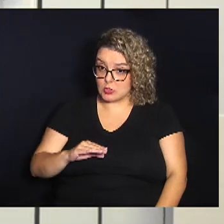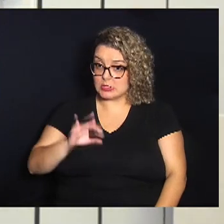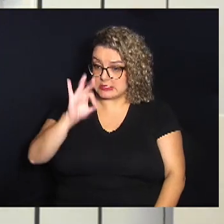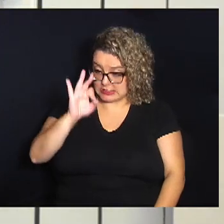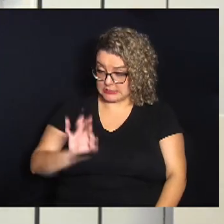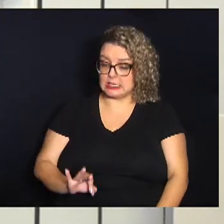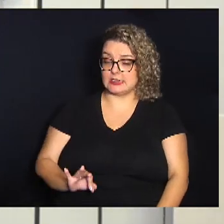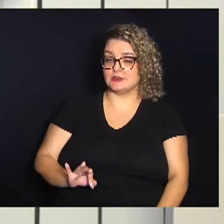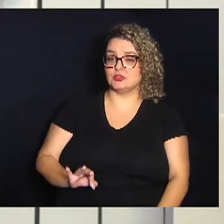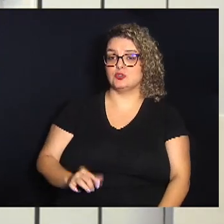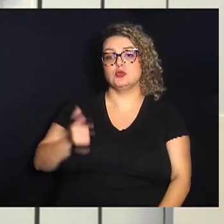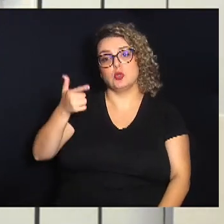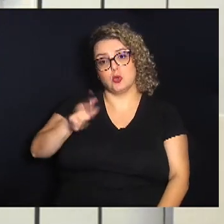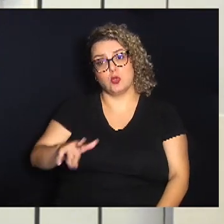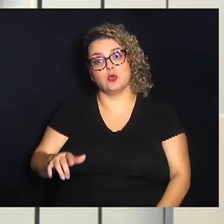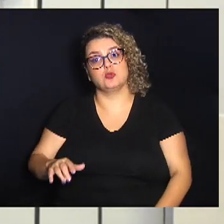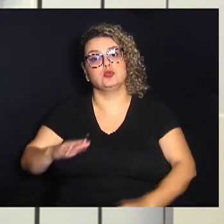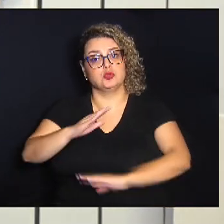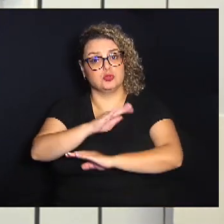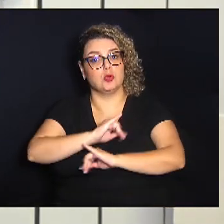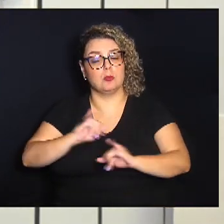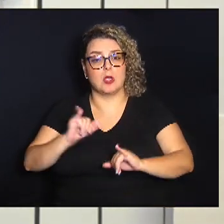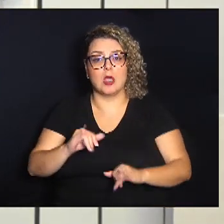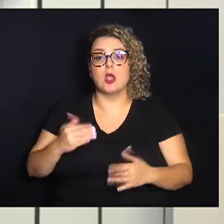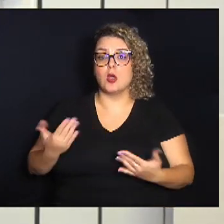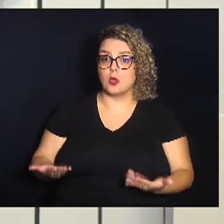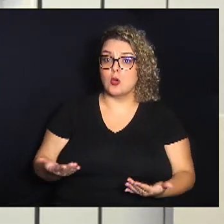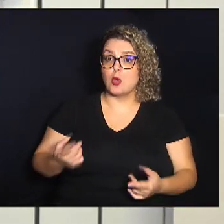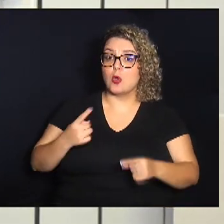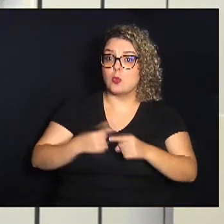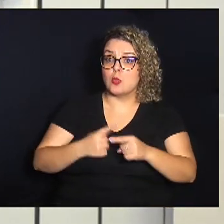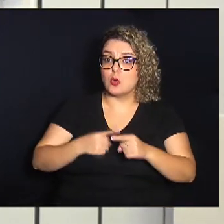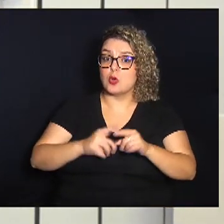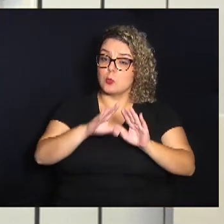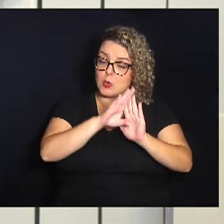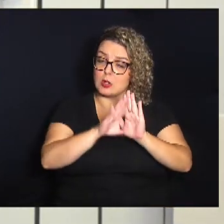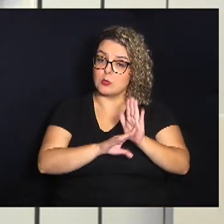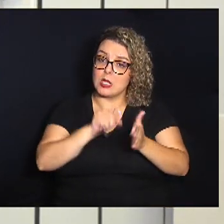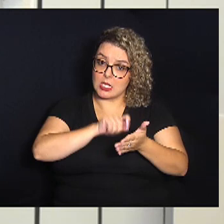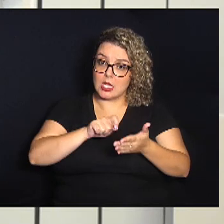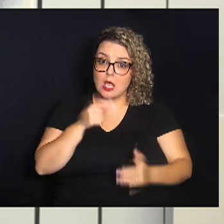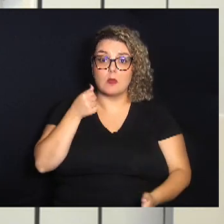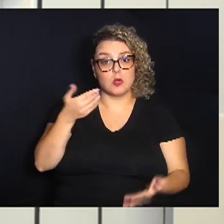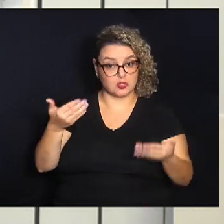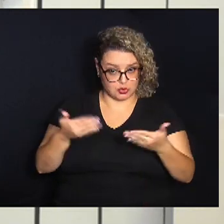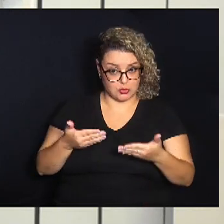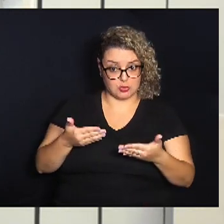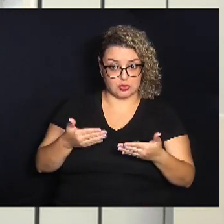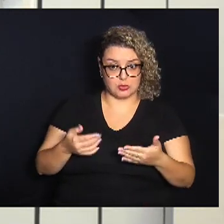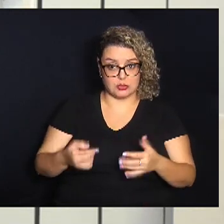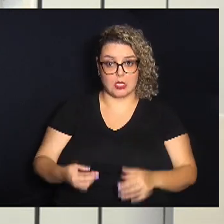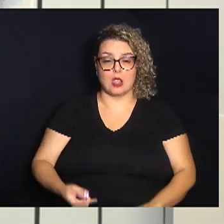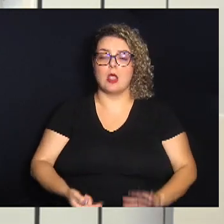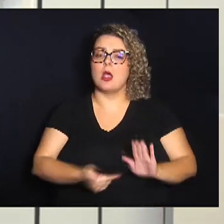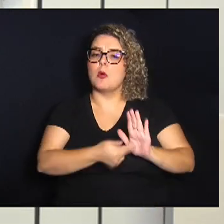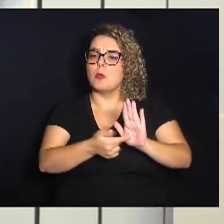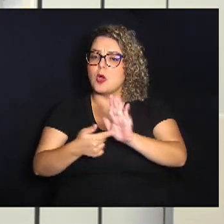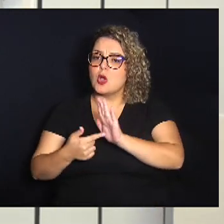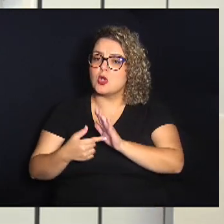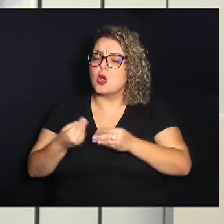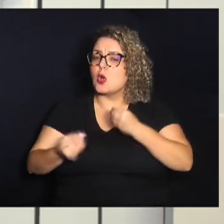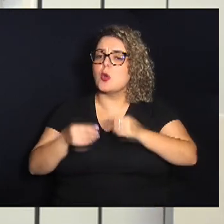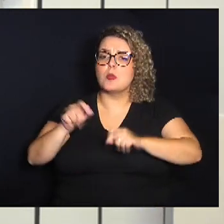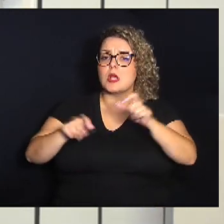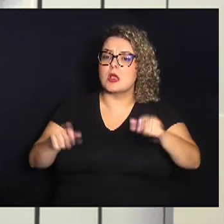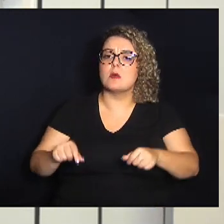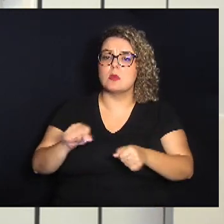a gente segue aqui com o nosso jornal Câmara Notícia, porque o quadro Na Ponta do Lápis de hoje aborda como as pessoas podem